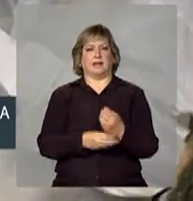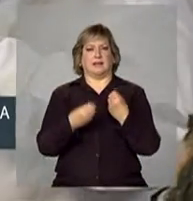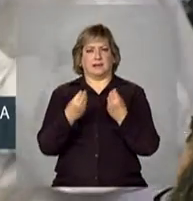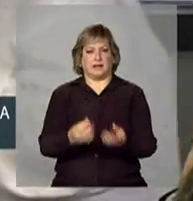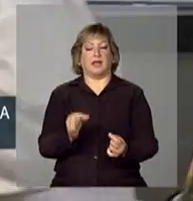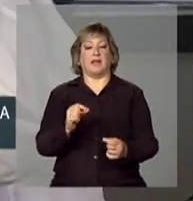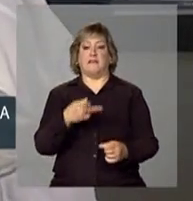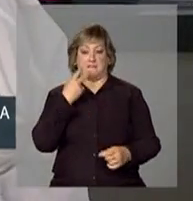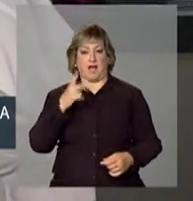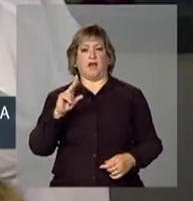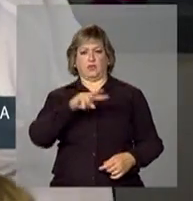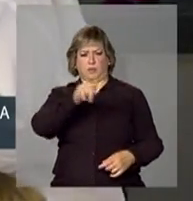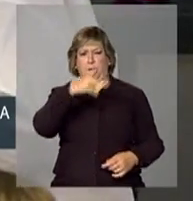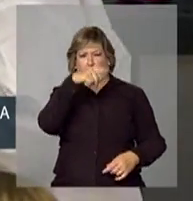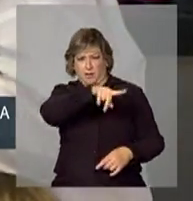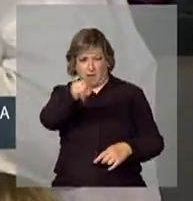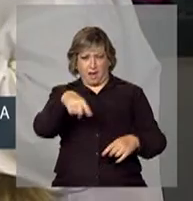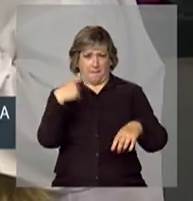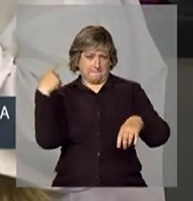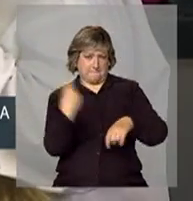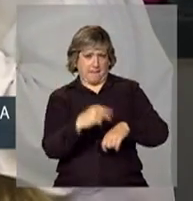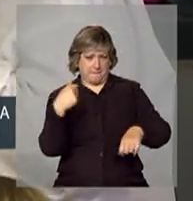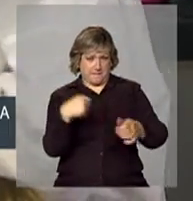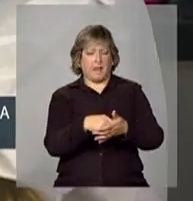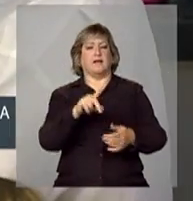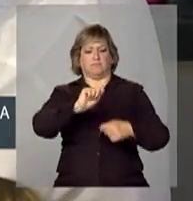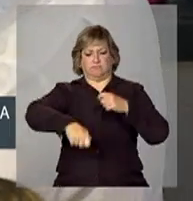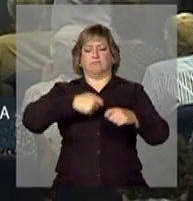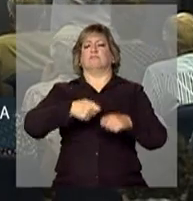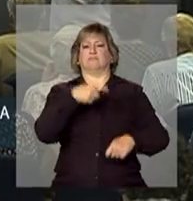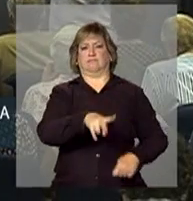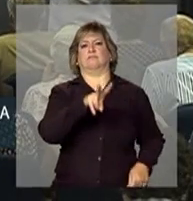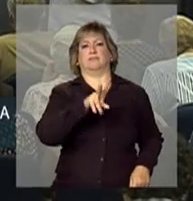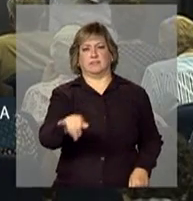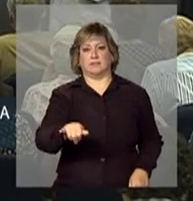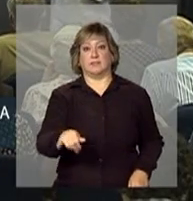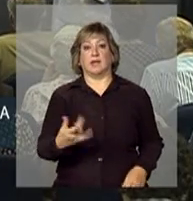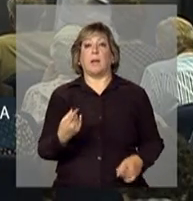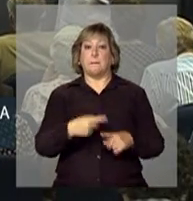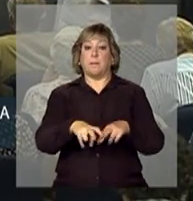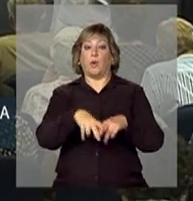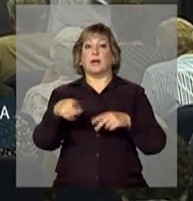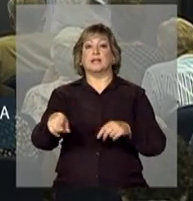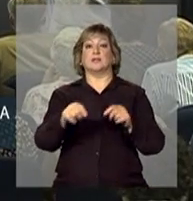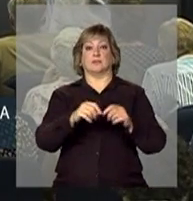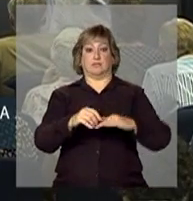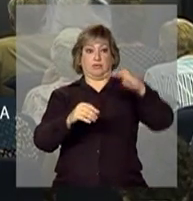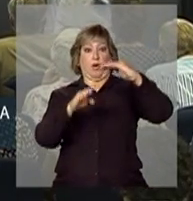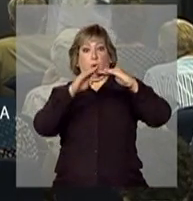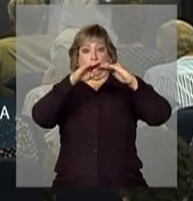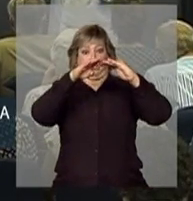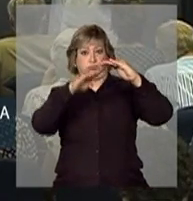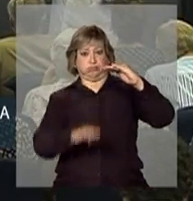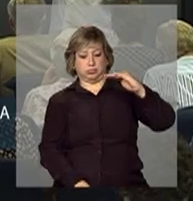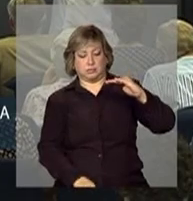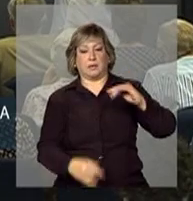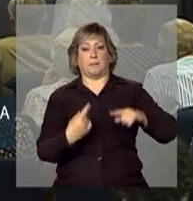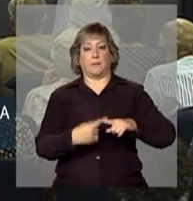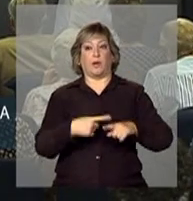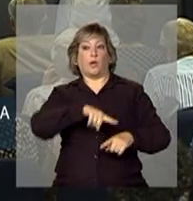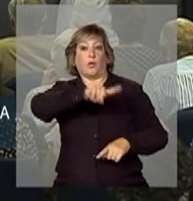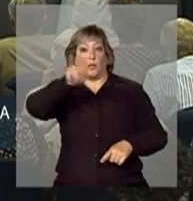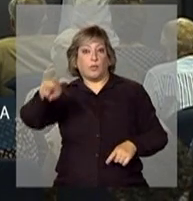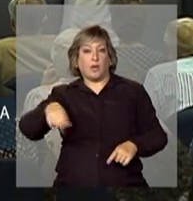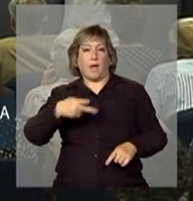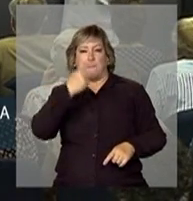dos torturadores, né? E é por isso que tem essa queda, os torturadores combinam, então, que